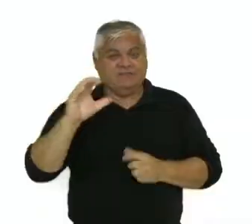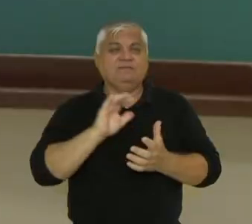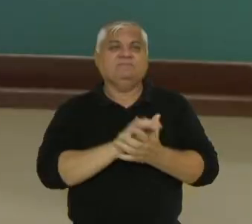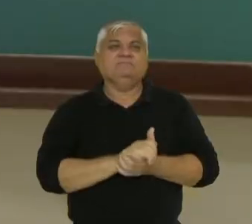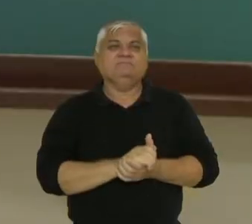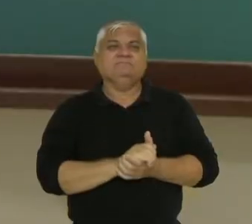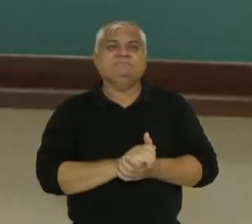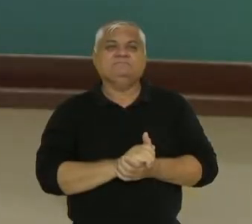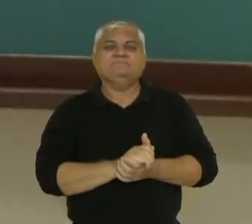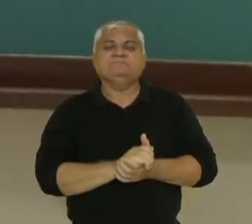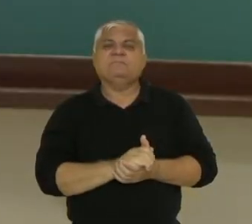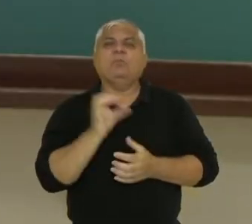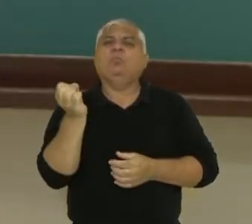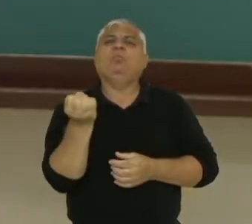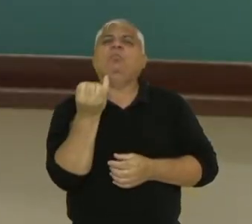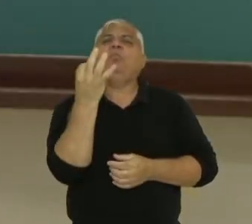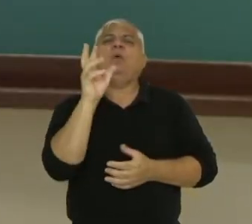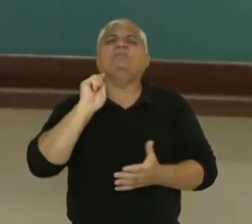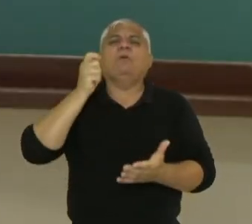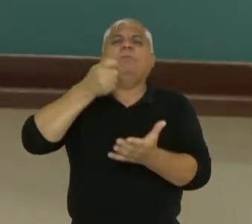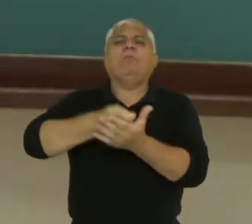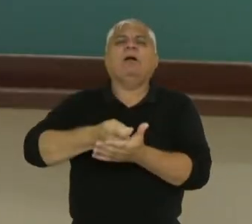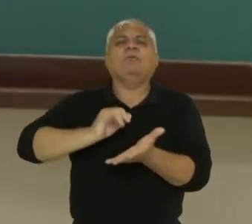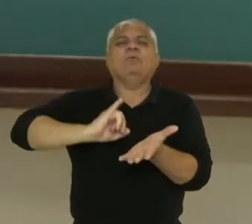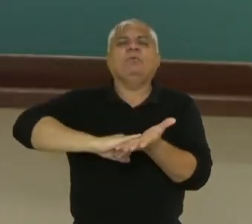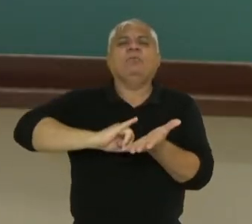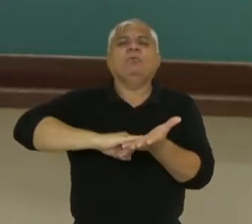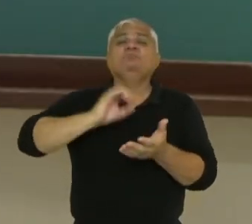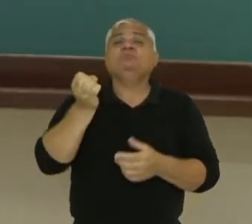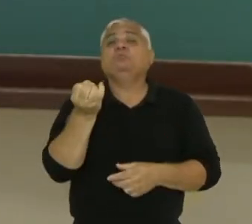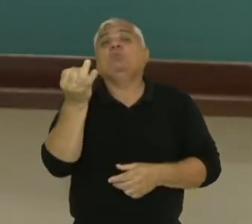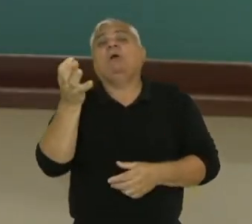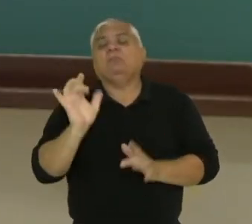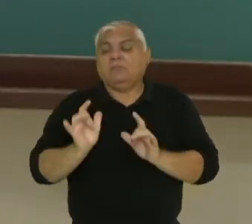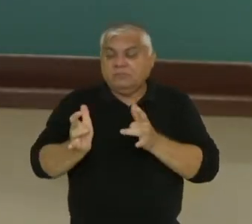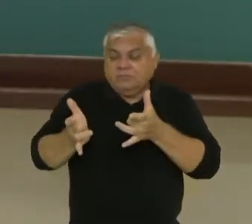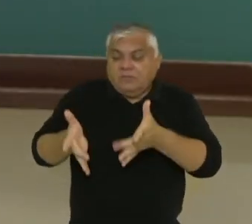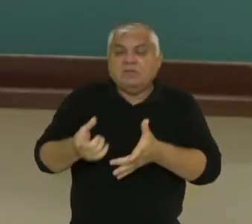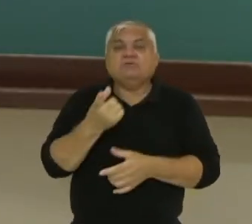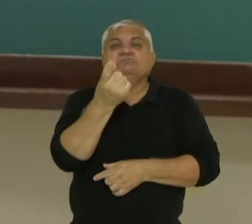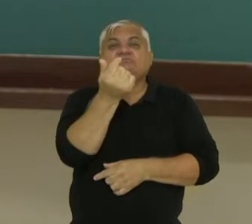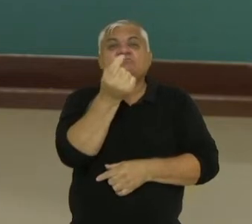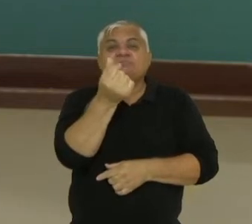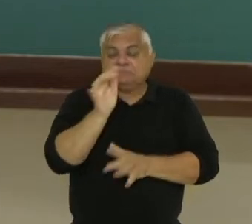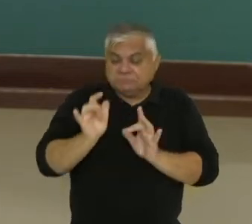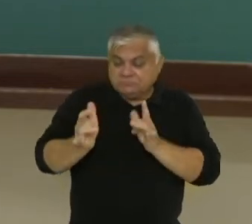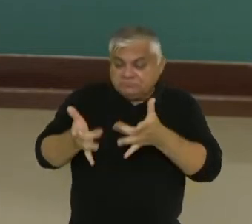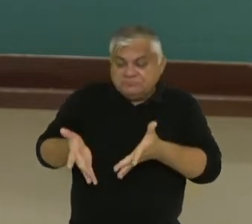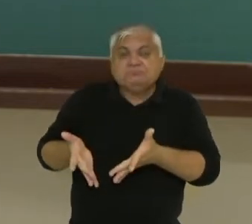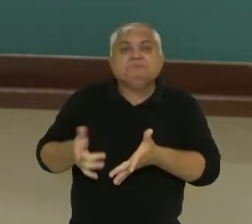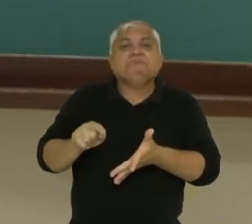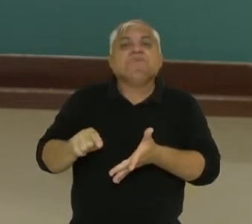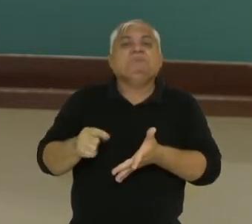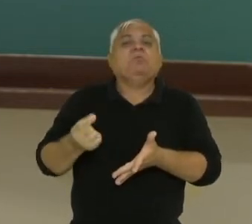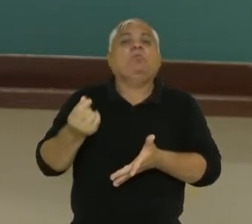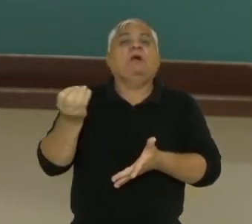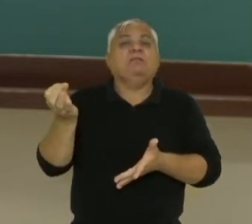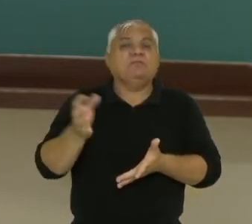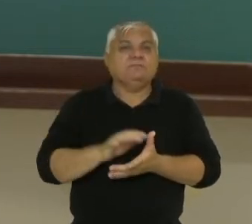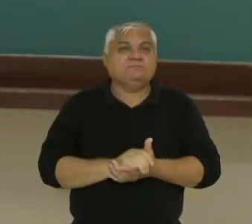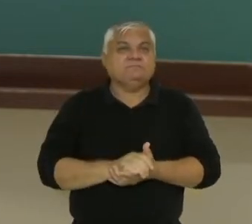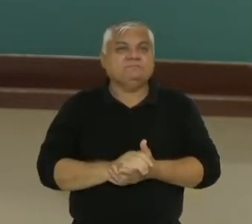77,28. Então, quanto de imposto eu teria ou quanto sobrou para eu desse rendimento? Então, para